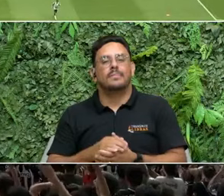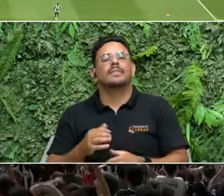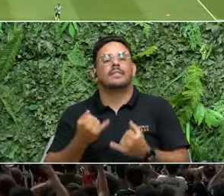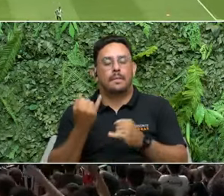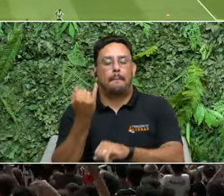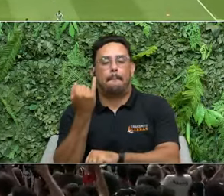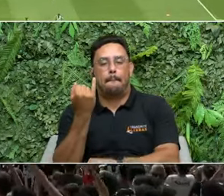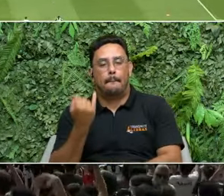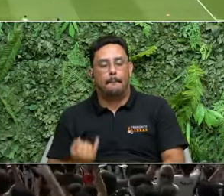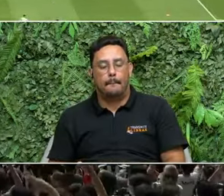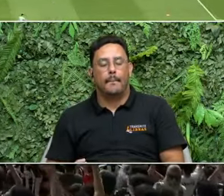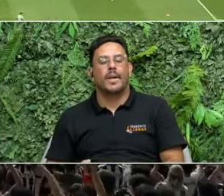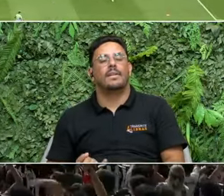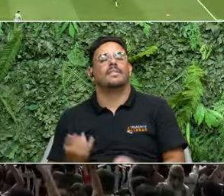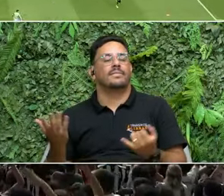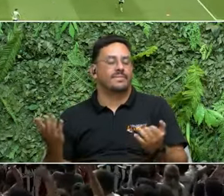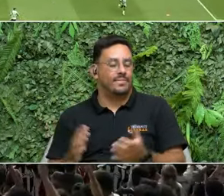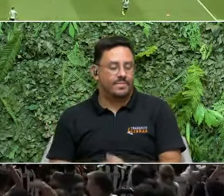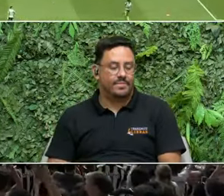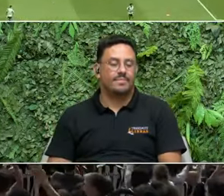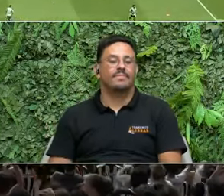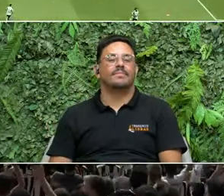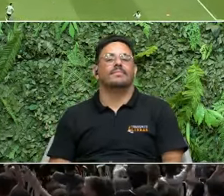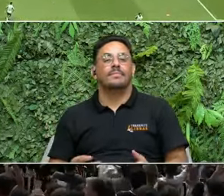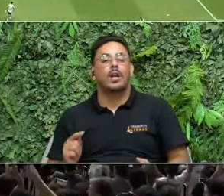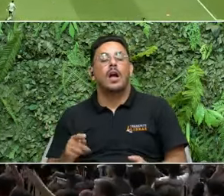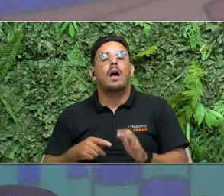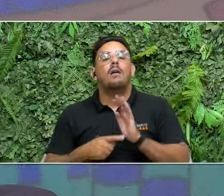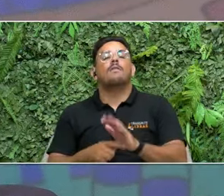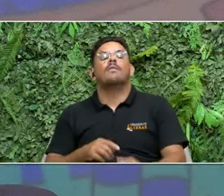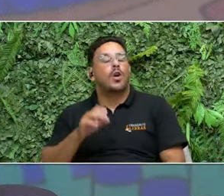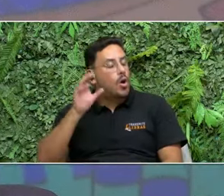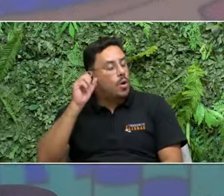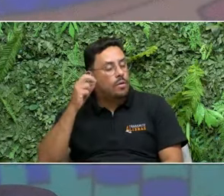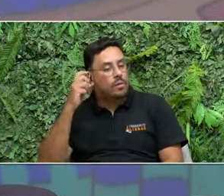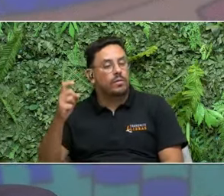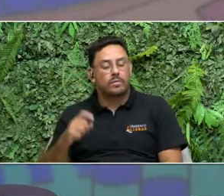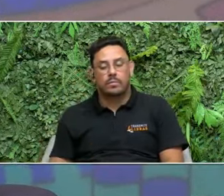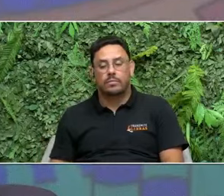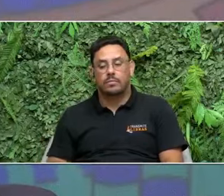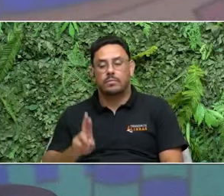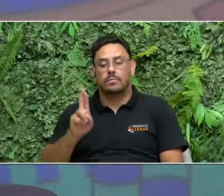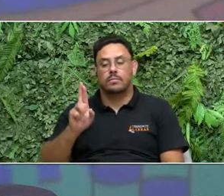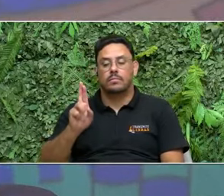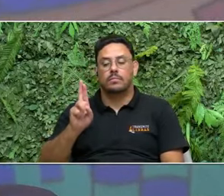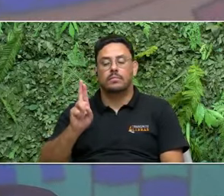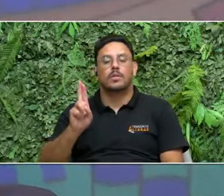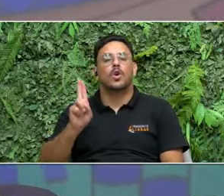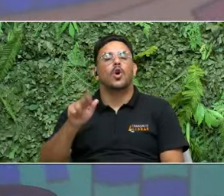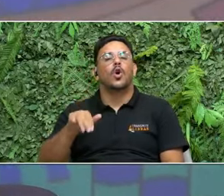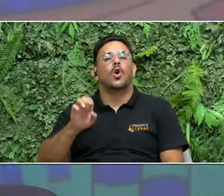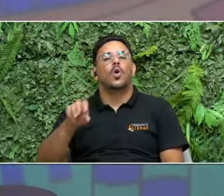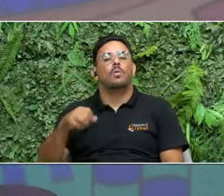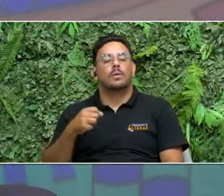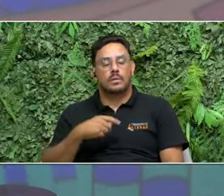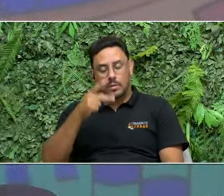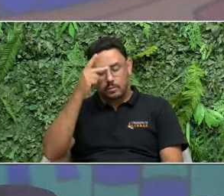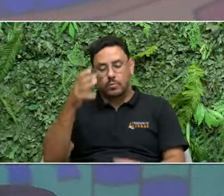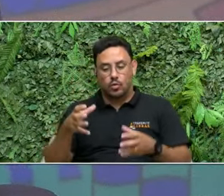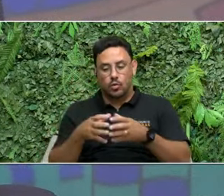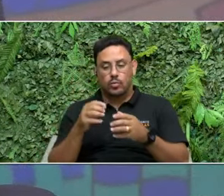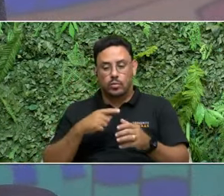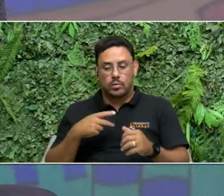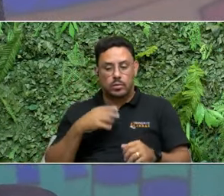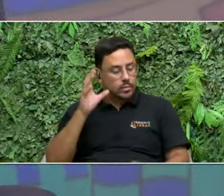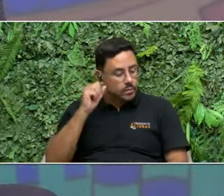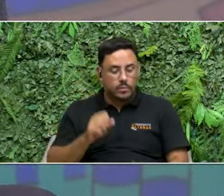magrinha ela é magrinha Ah aqui ó vamos ouvir a galera nosso querido Rubens Ramalho Tá com tá com povo e a gente quer ouvir o